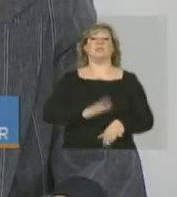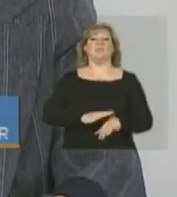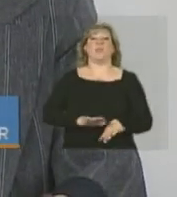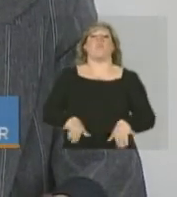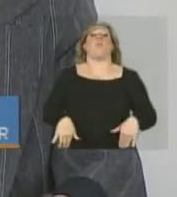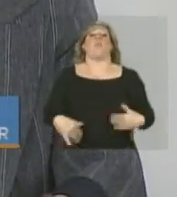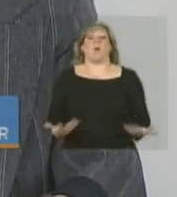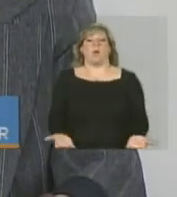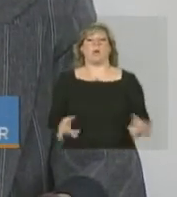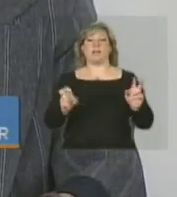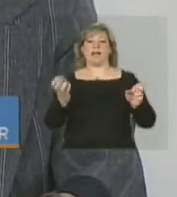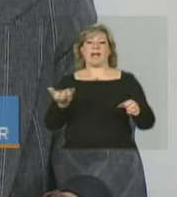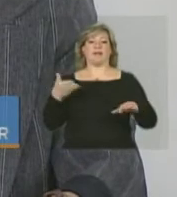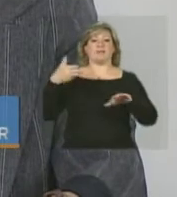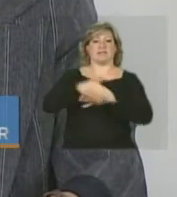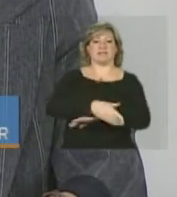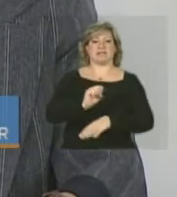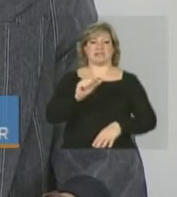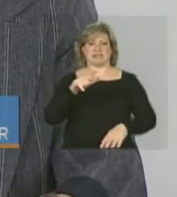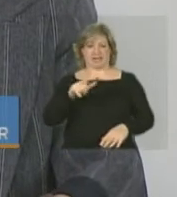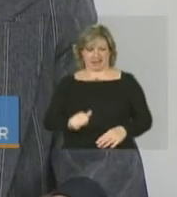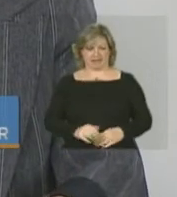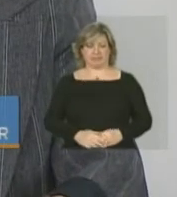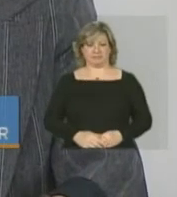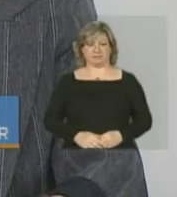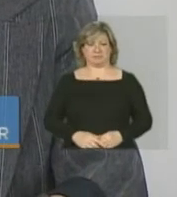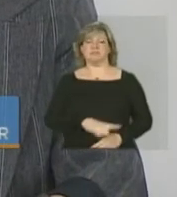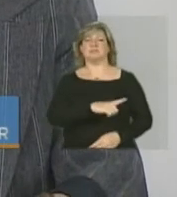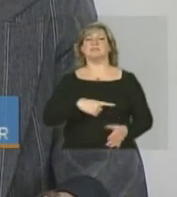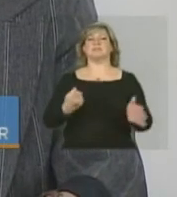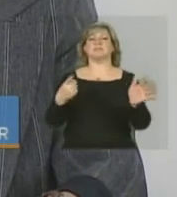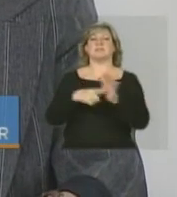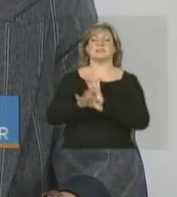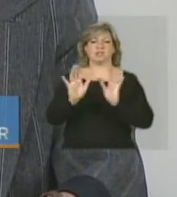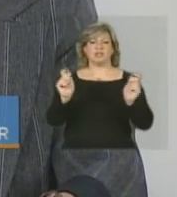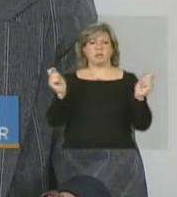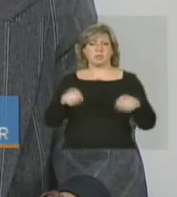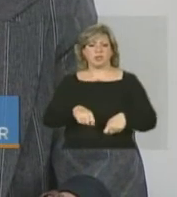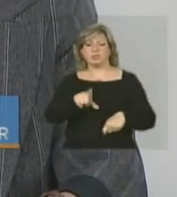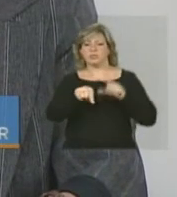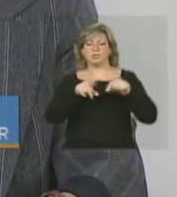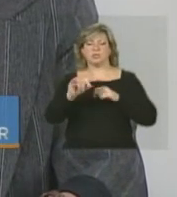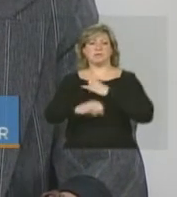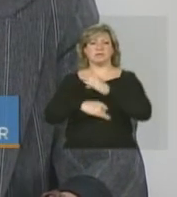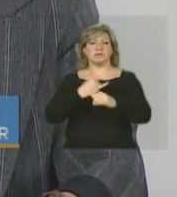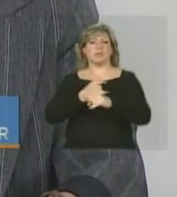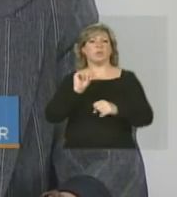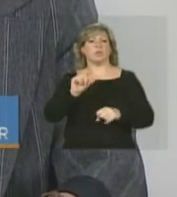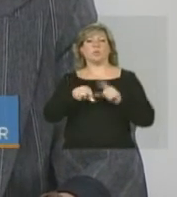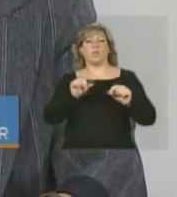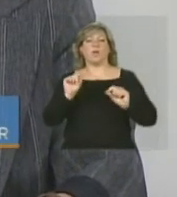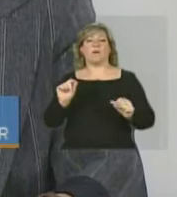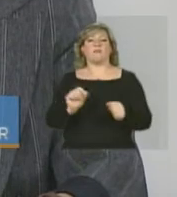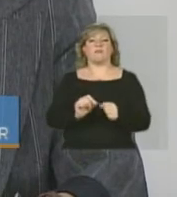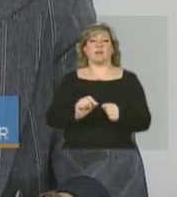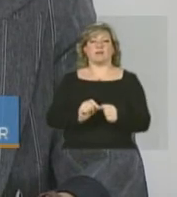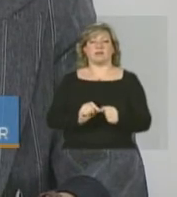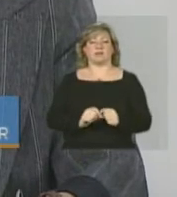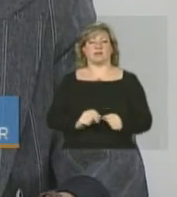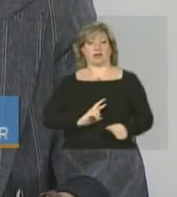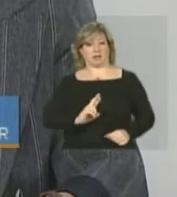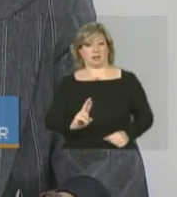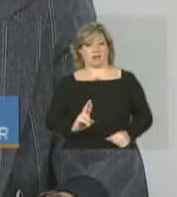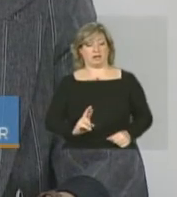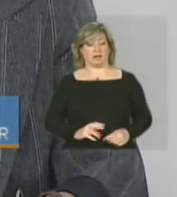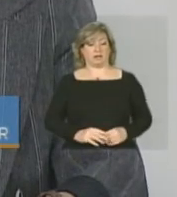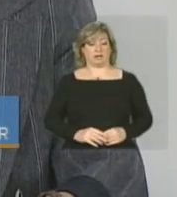querem participar. As pessoas já podem entrar no site, já ir selecionando o que querem fazer. Não, essa escolha...